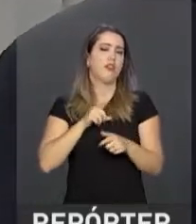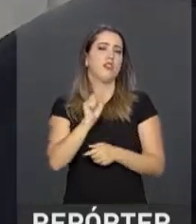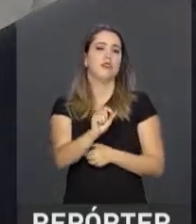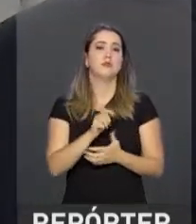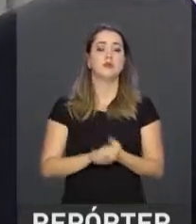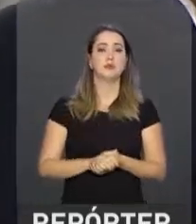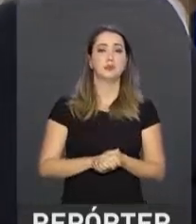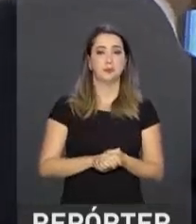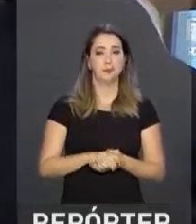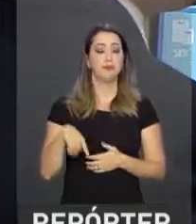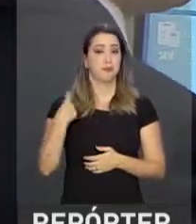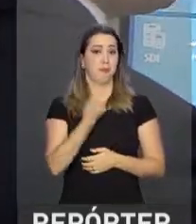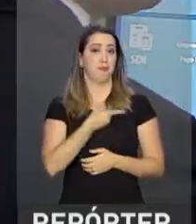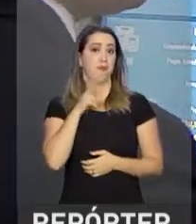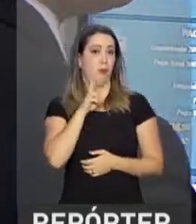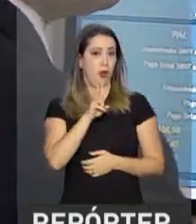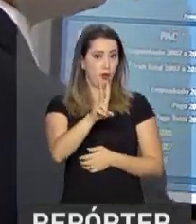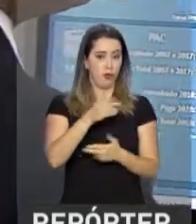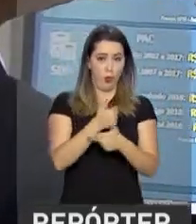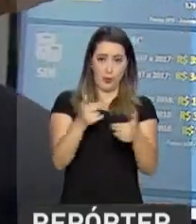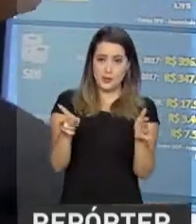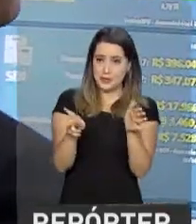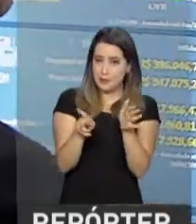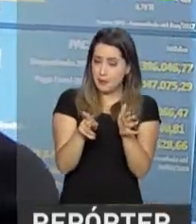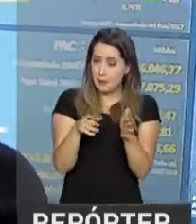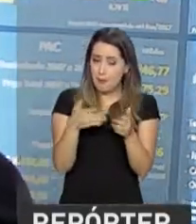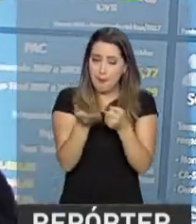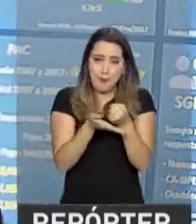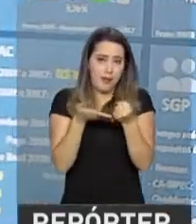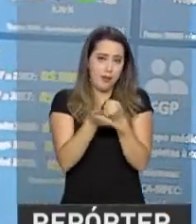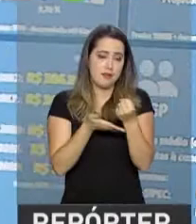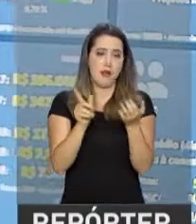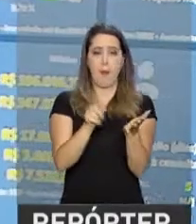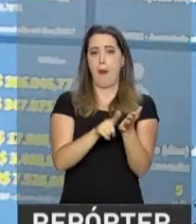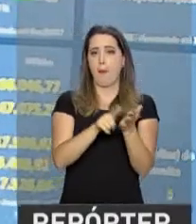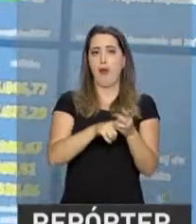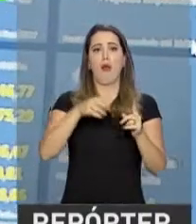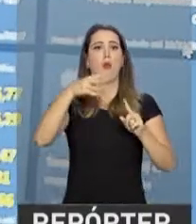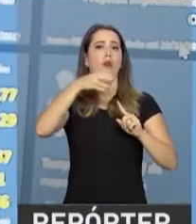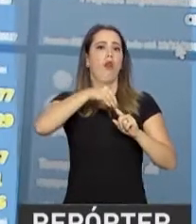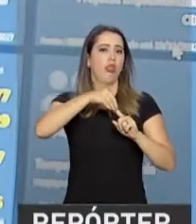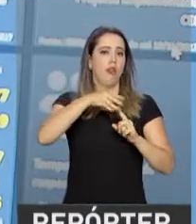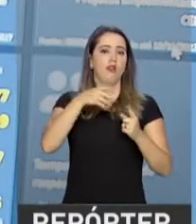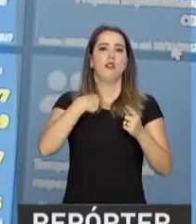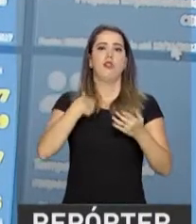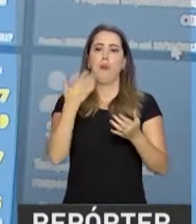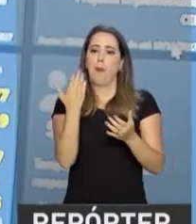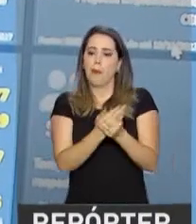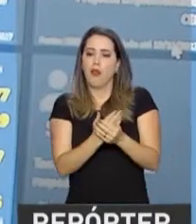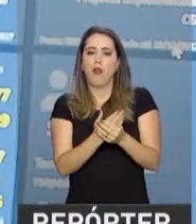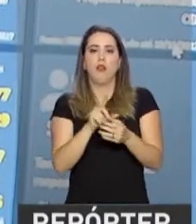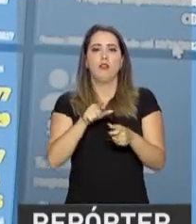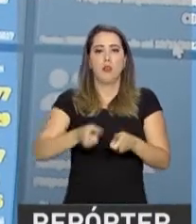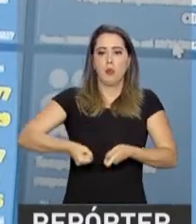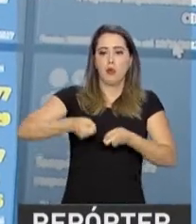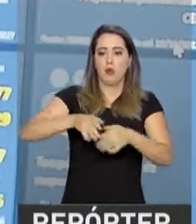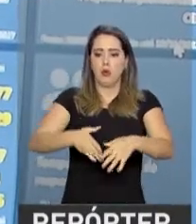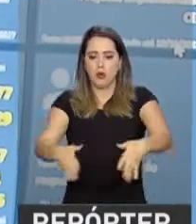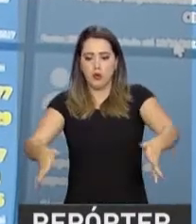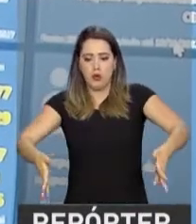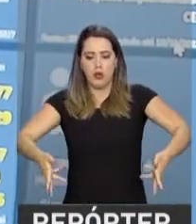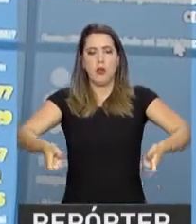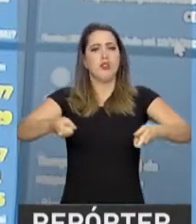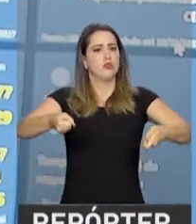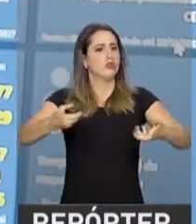momento nós estamos considerando os materiais de escritório basicamente papel caneta pastas suspensas caixas